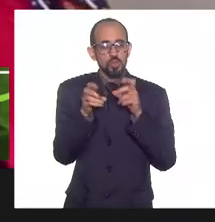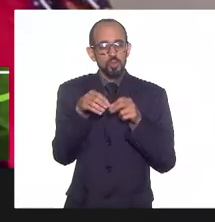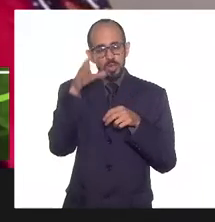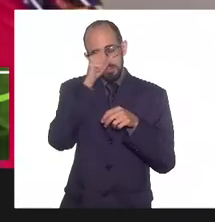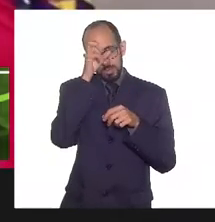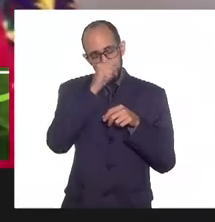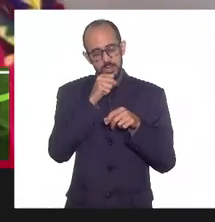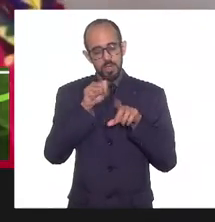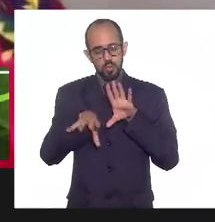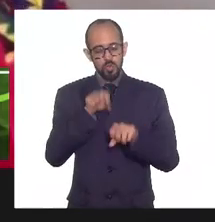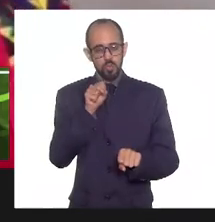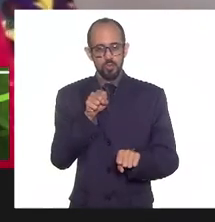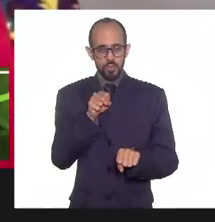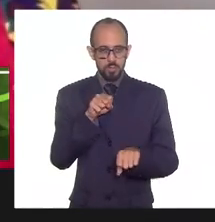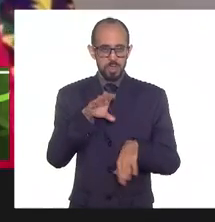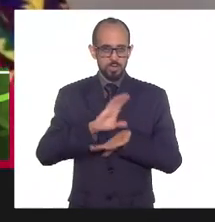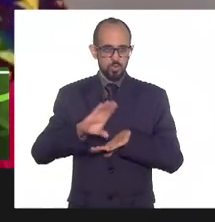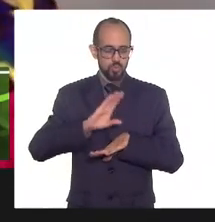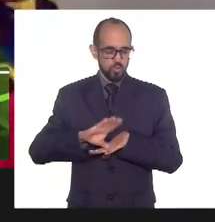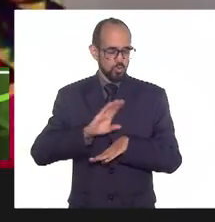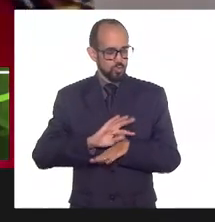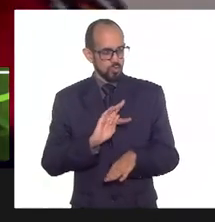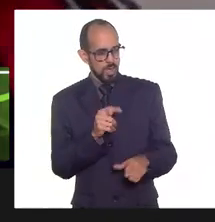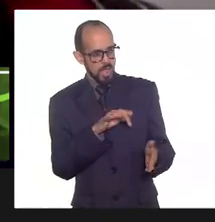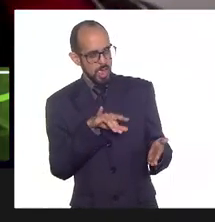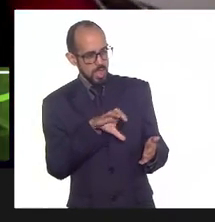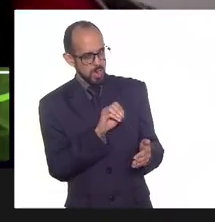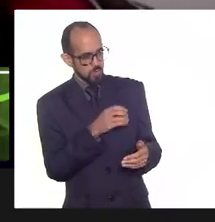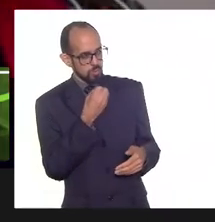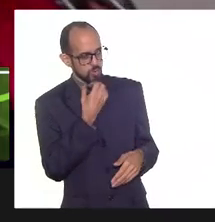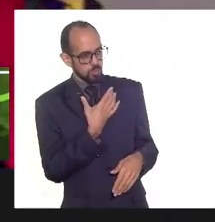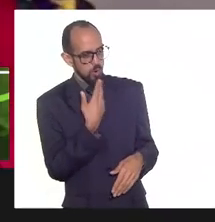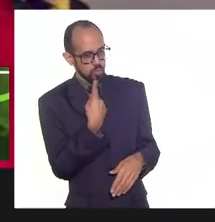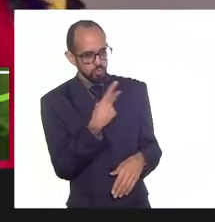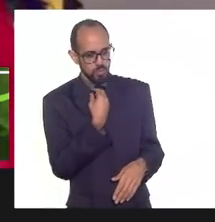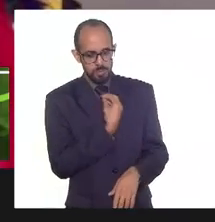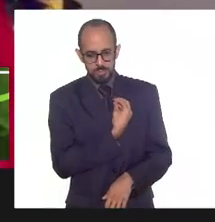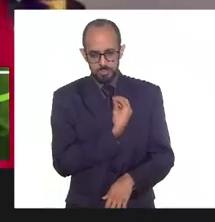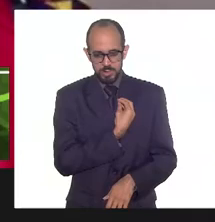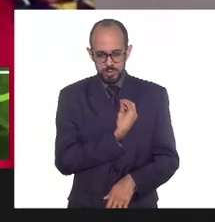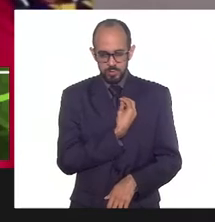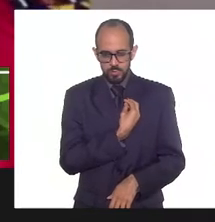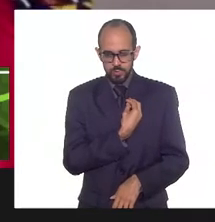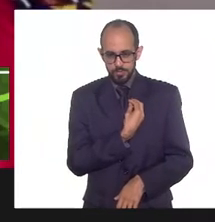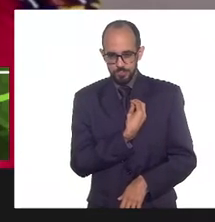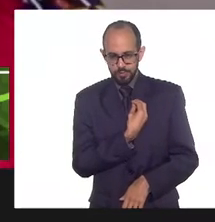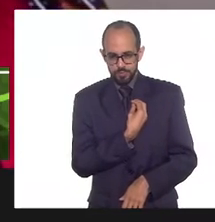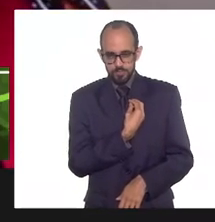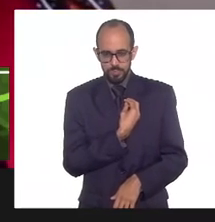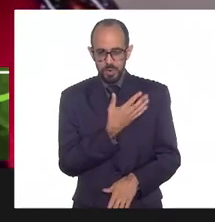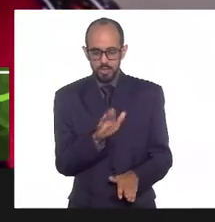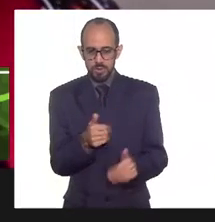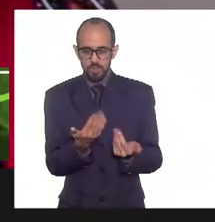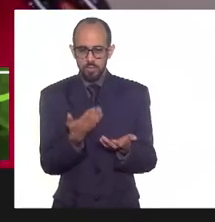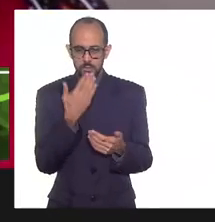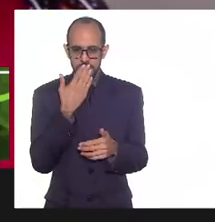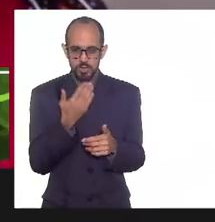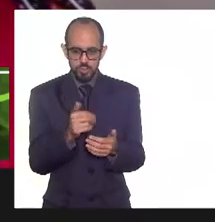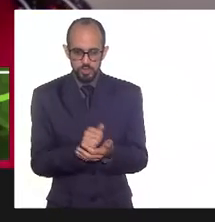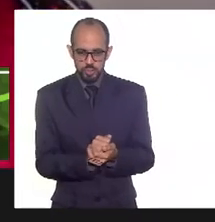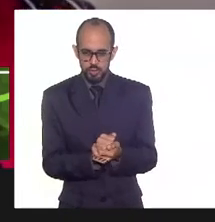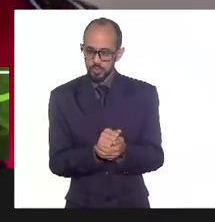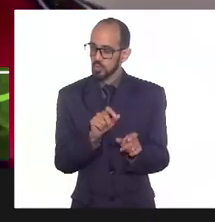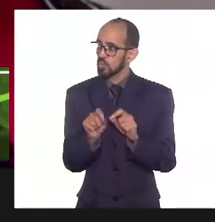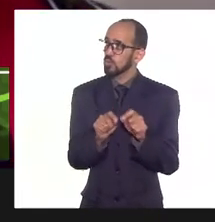curso de formação muito bacana Helio a participação aqui vou ser gente um pouco mais aqui